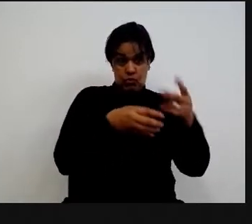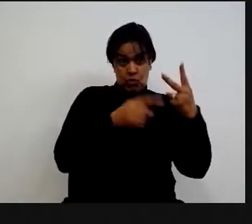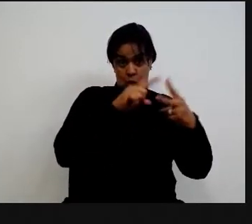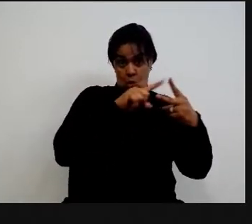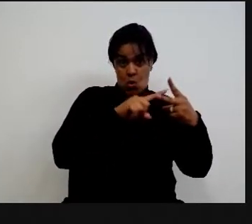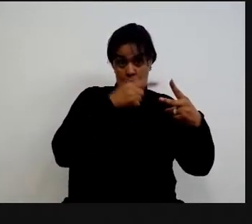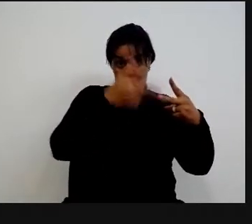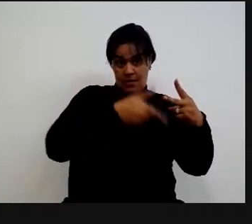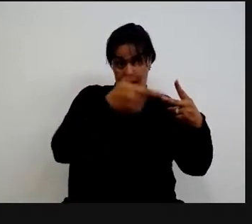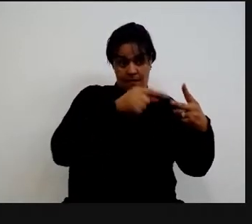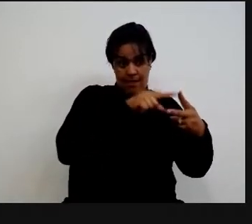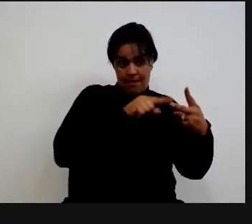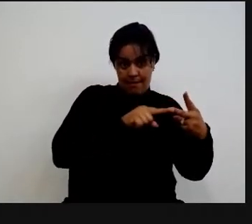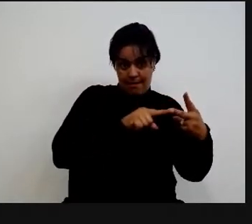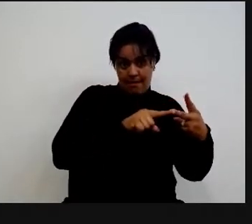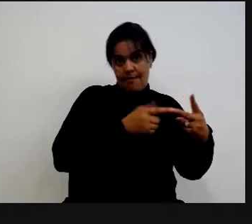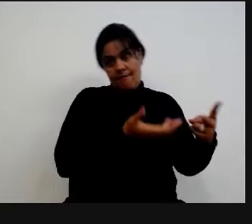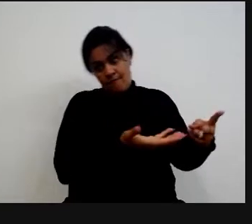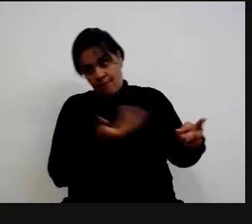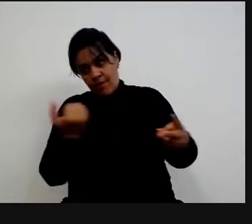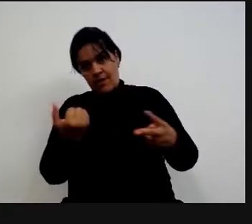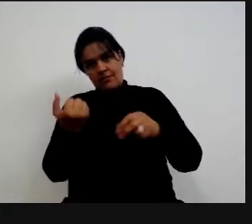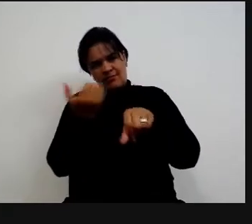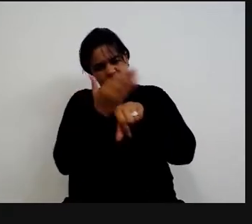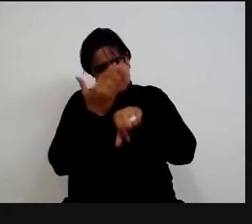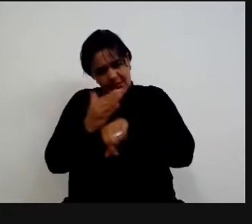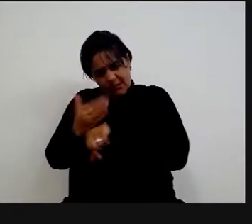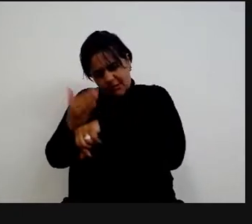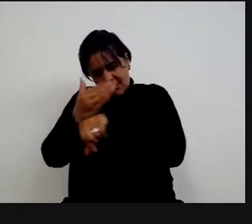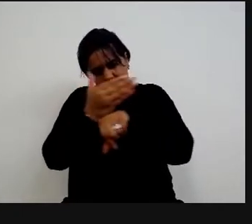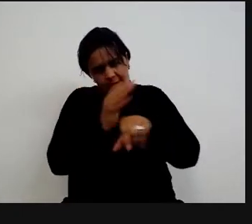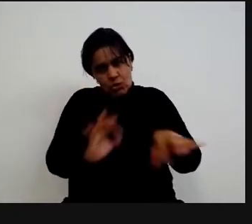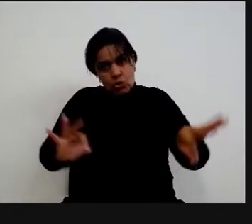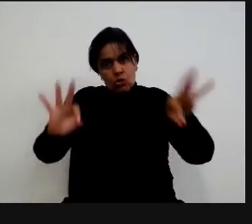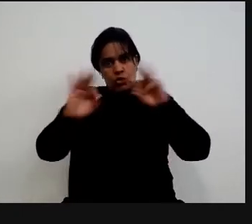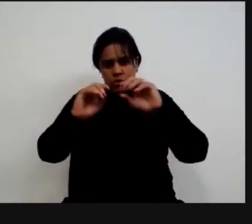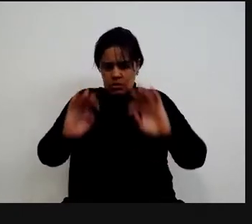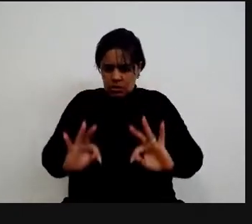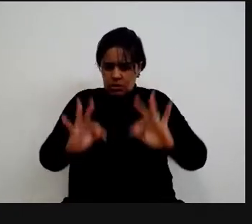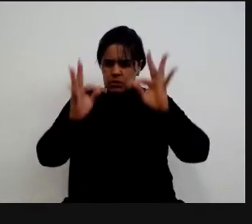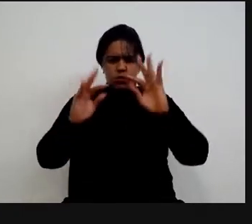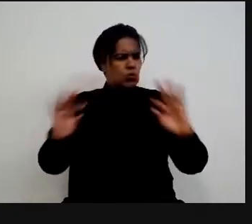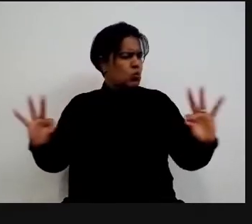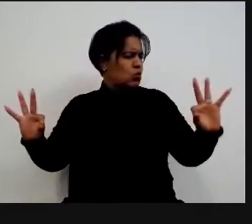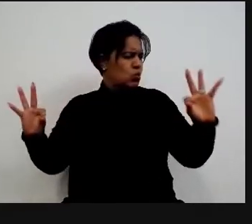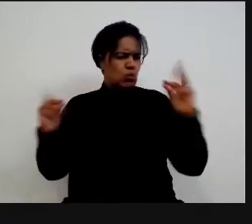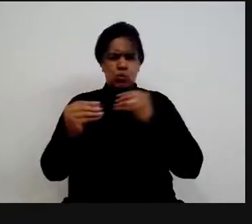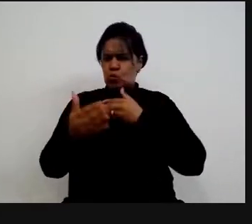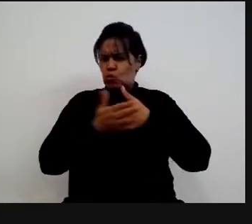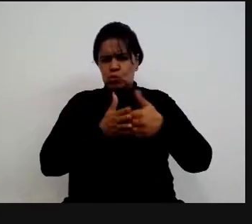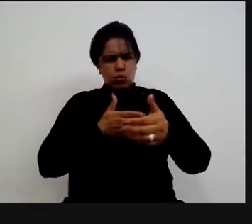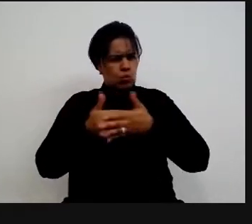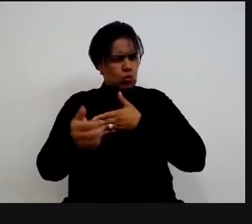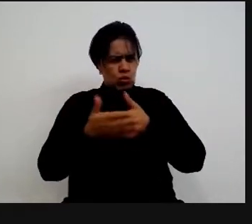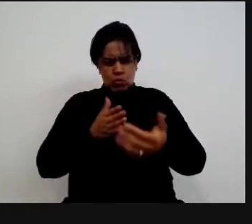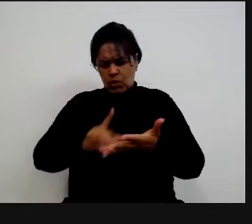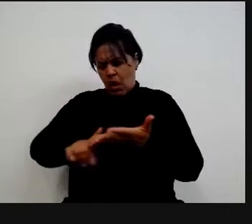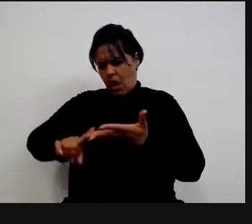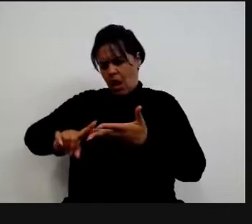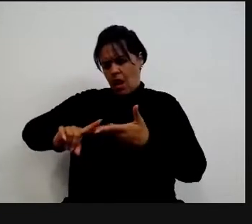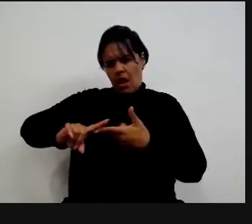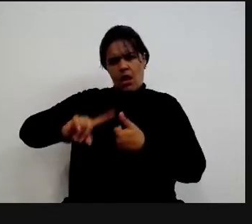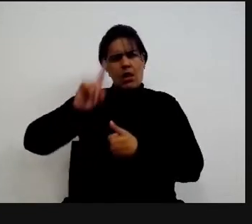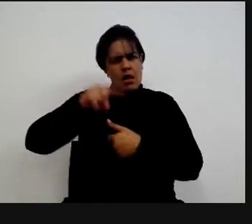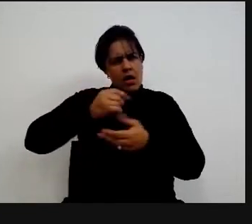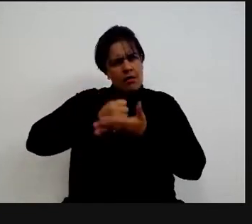né, vamos nós capacitarmos em todas essas tecnologias, Miro, todas a Jamboard, todas as metodologias